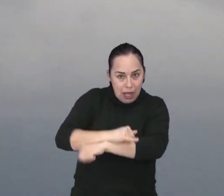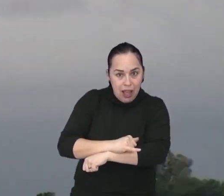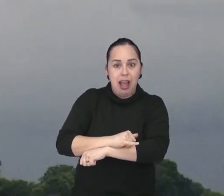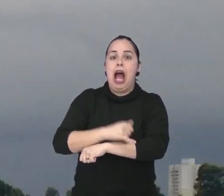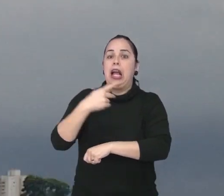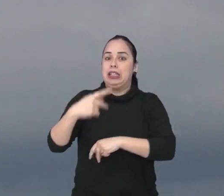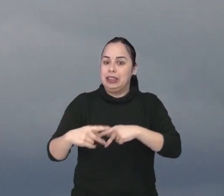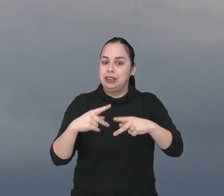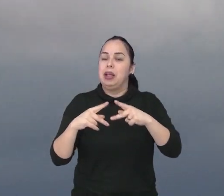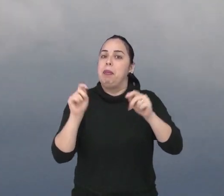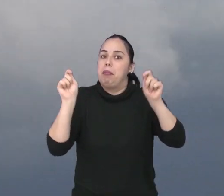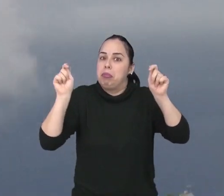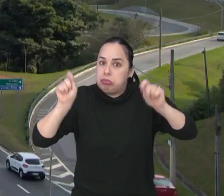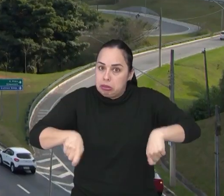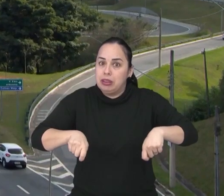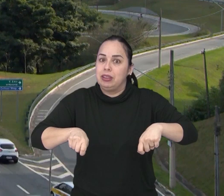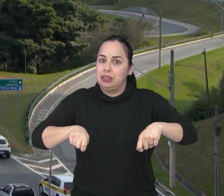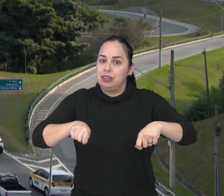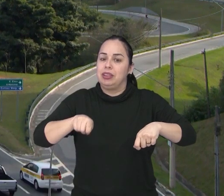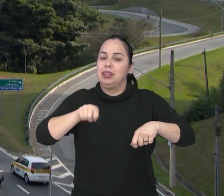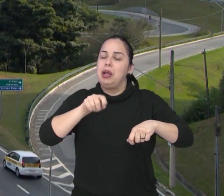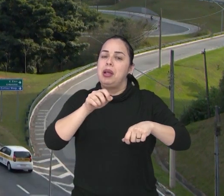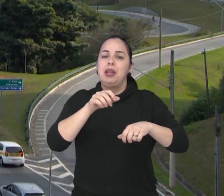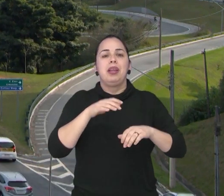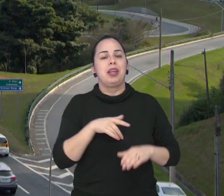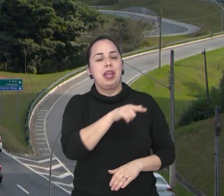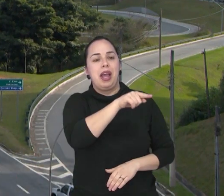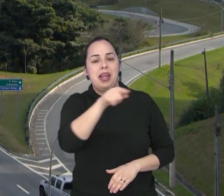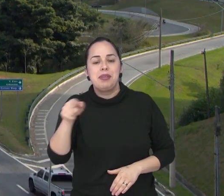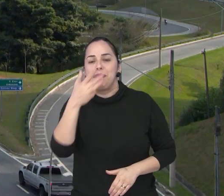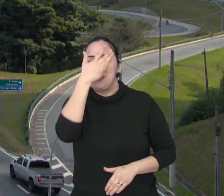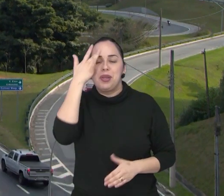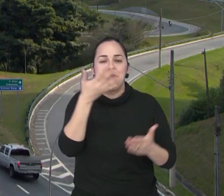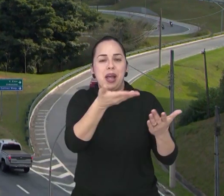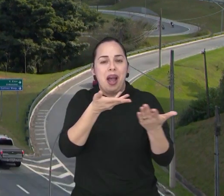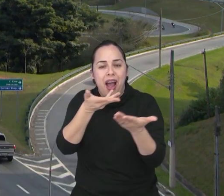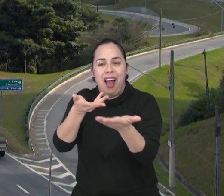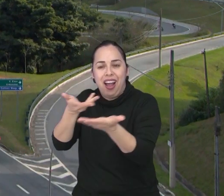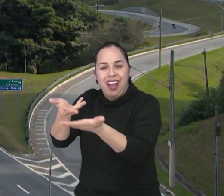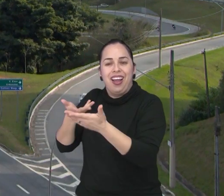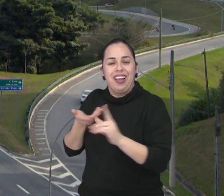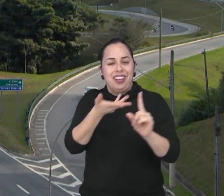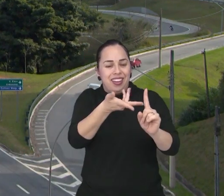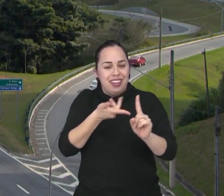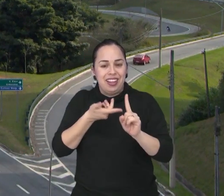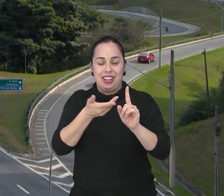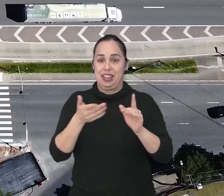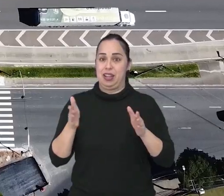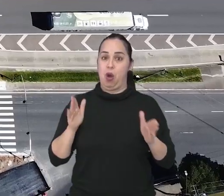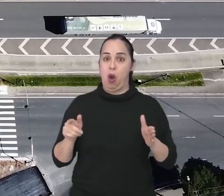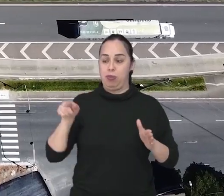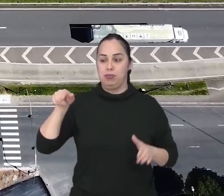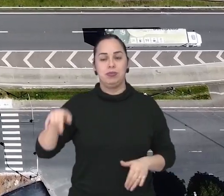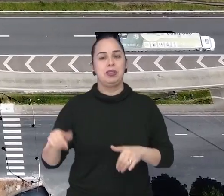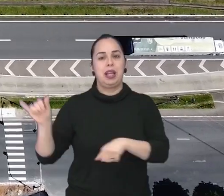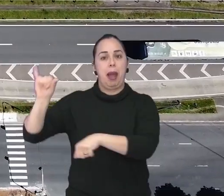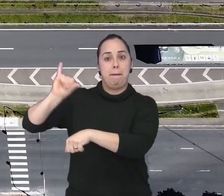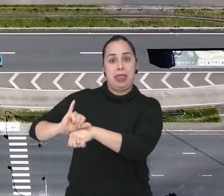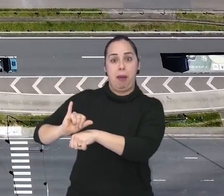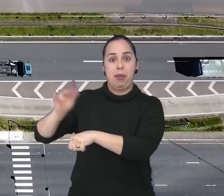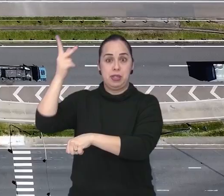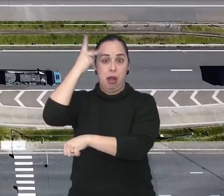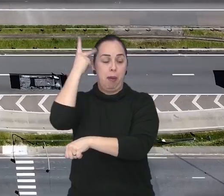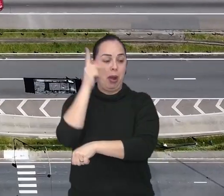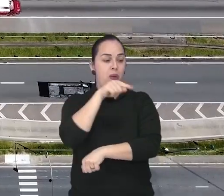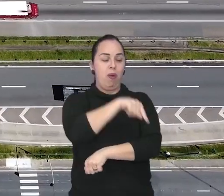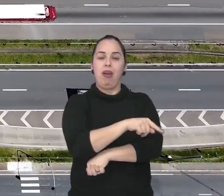Conhecida como a capital da aviação, São José dos Campos também pode ser considerada uma cidade coração de mãe. É que o município,